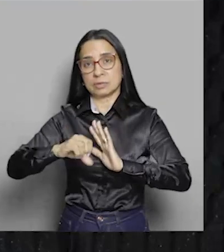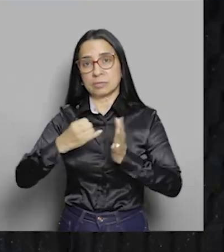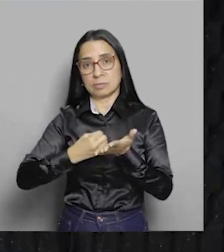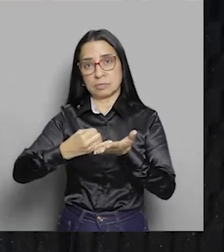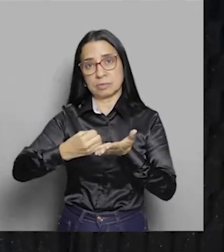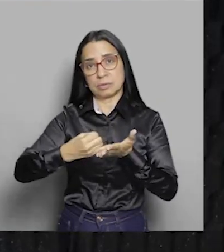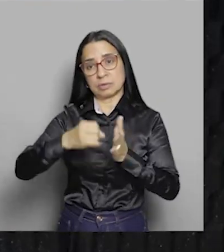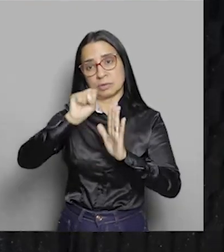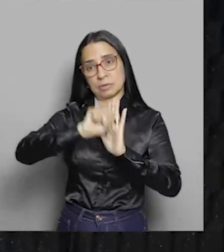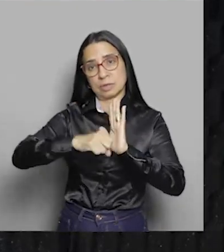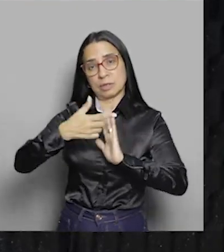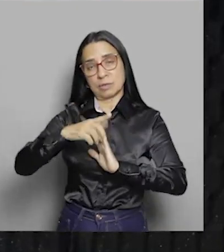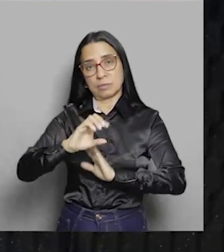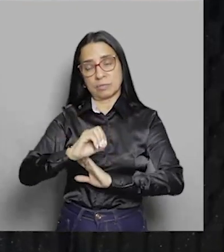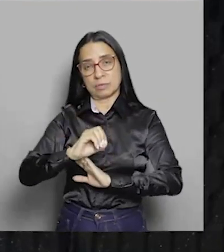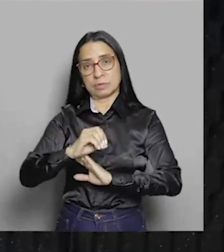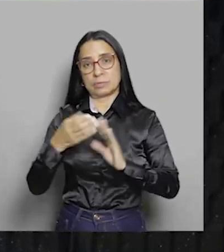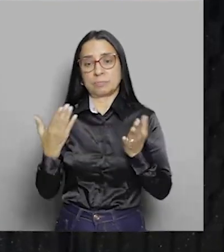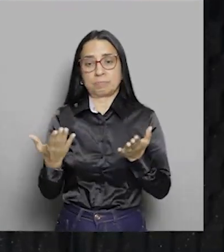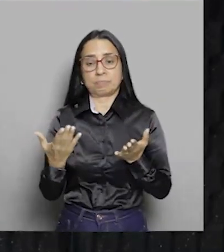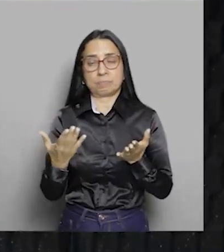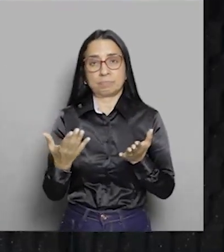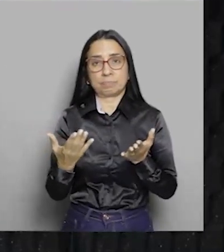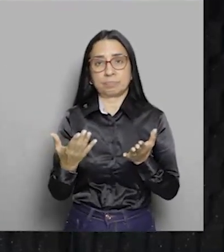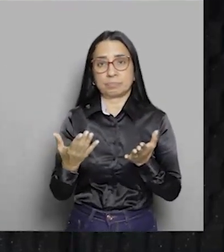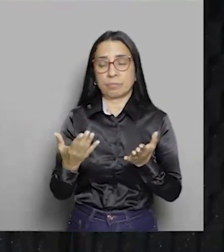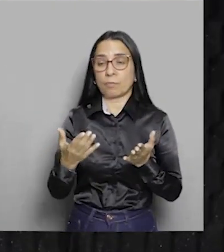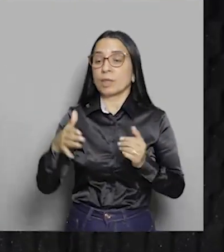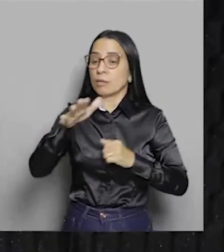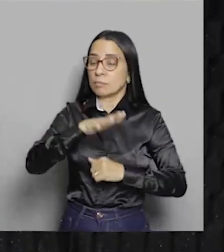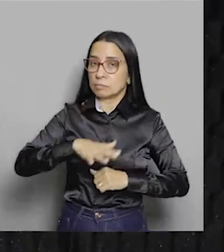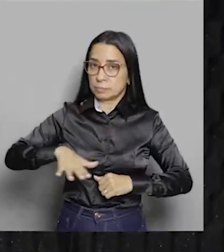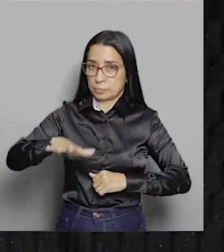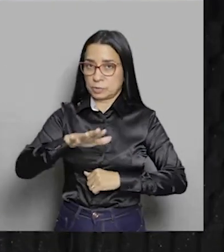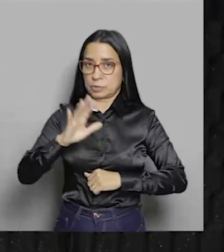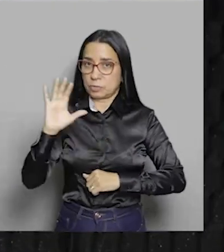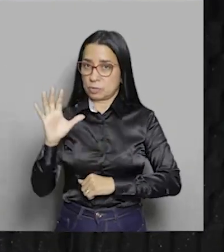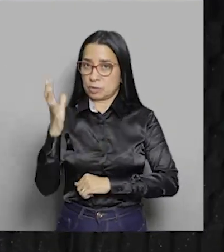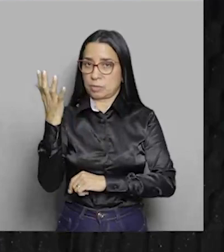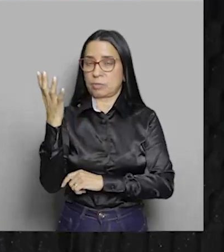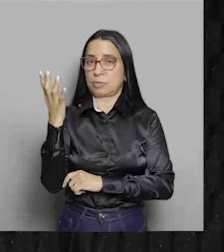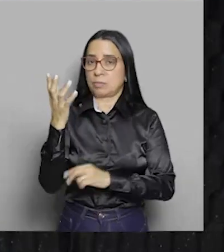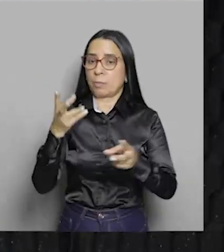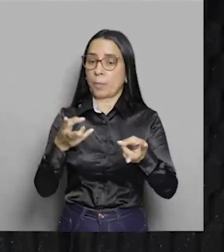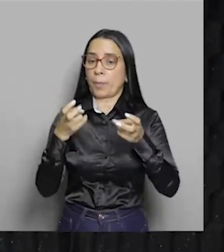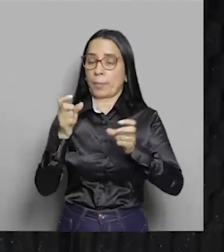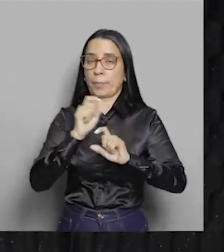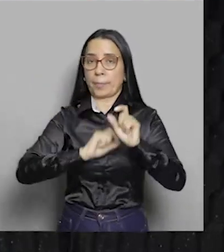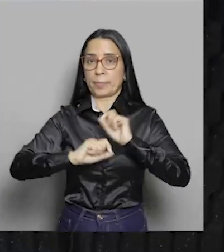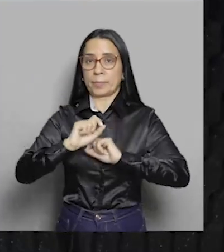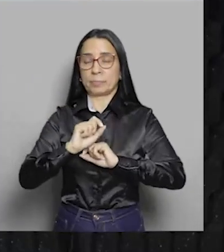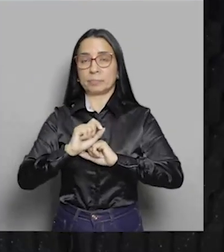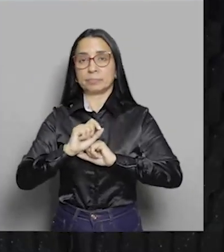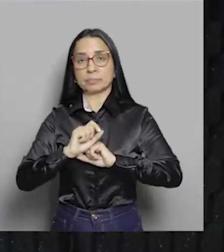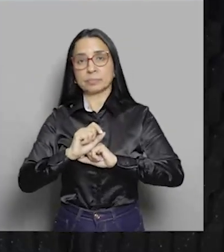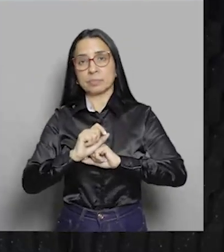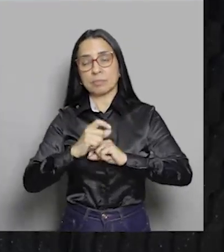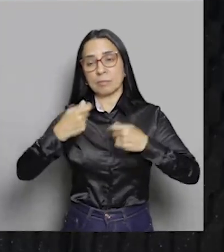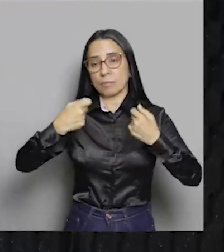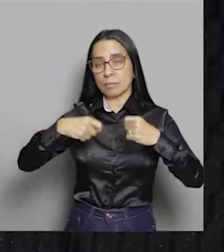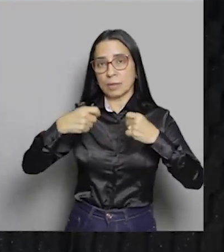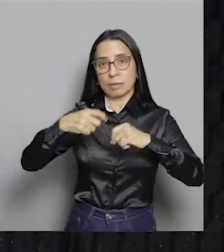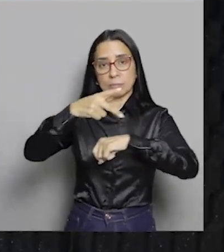XX. Dado essas circunstâncias, o que se percebe é uma necessidade